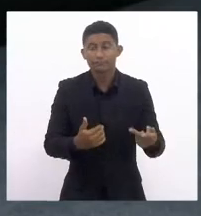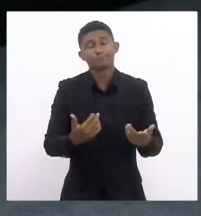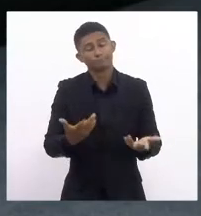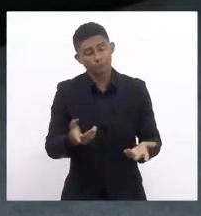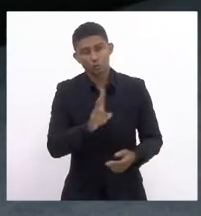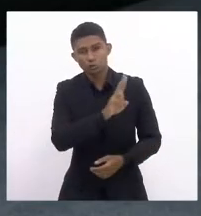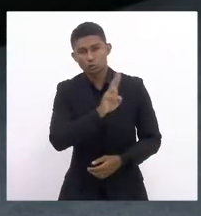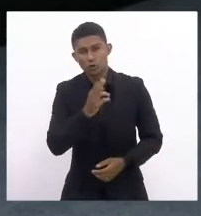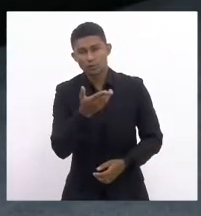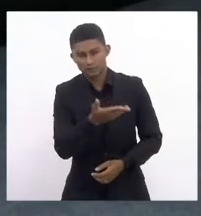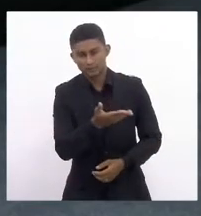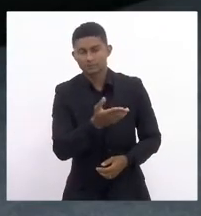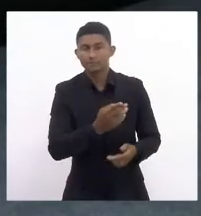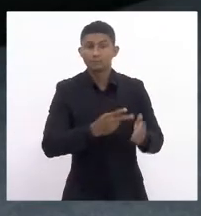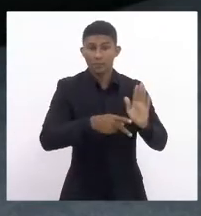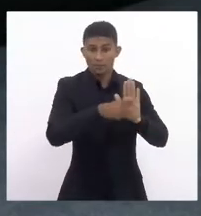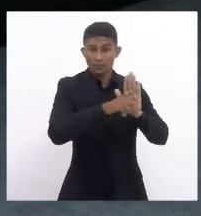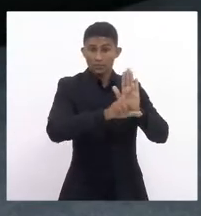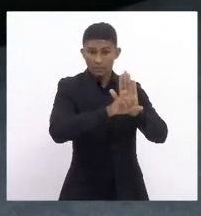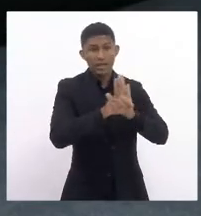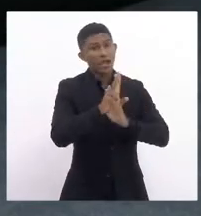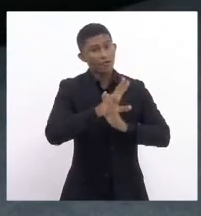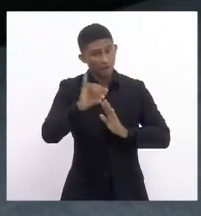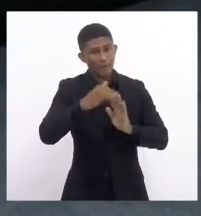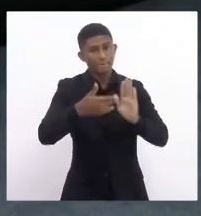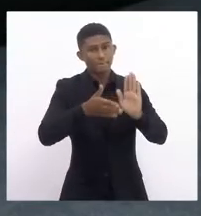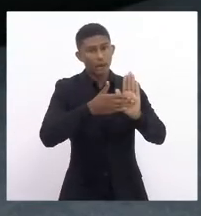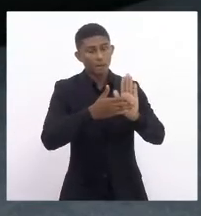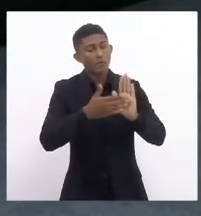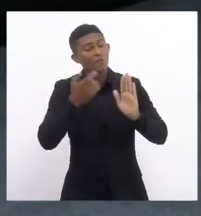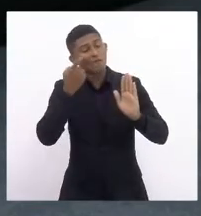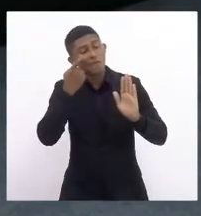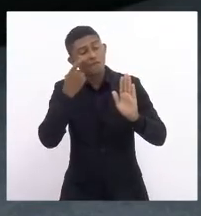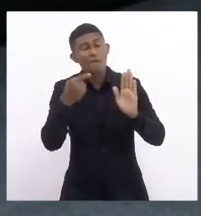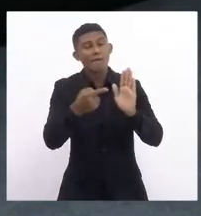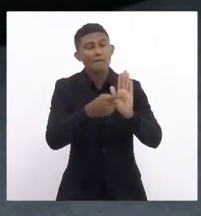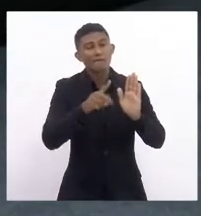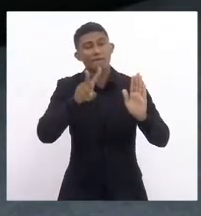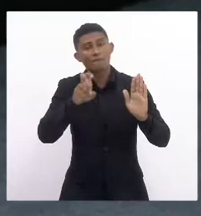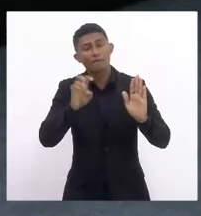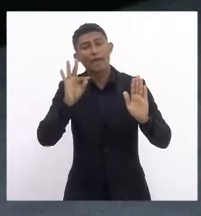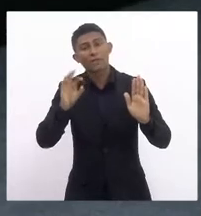pauta para a possível derrubada do veto